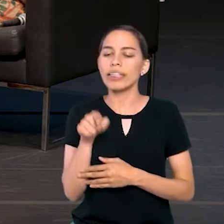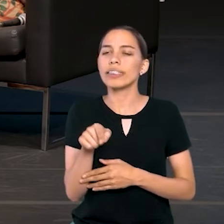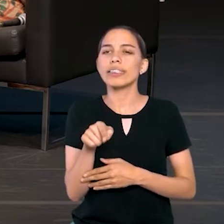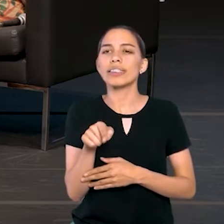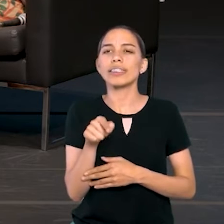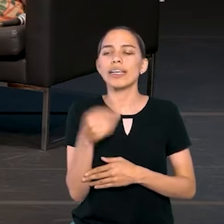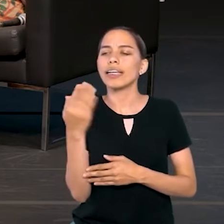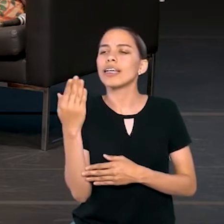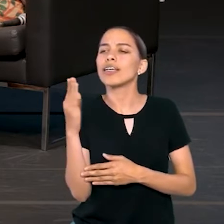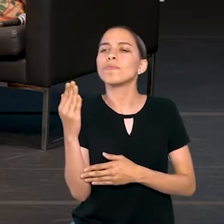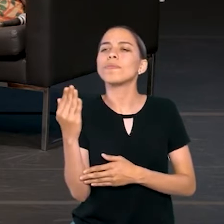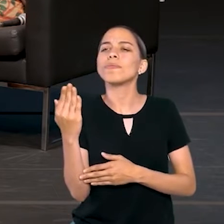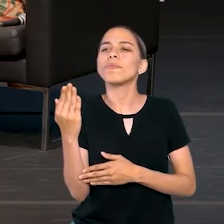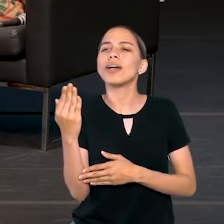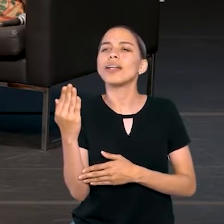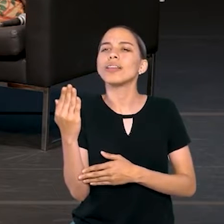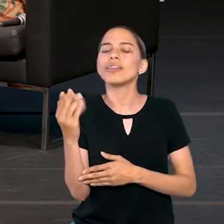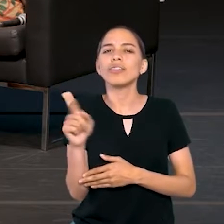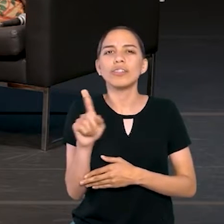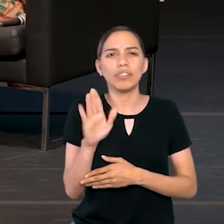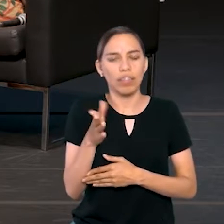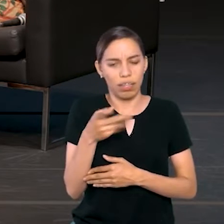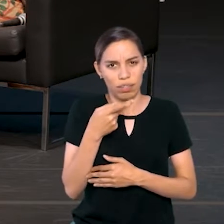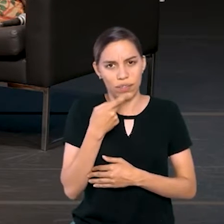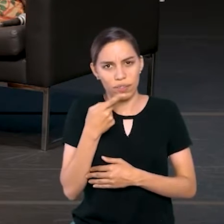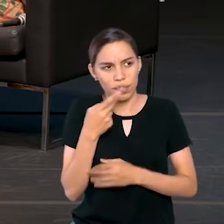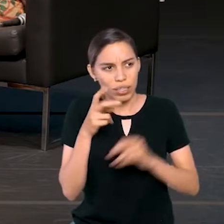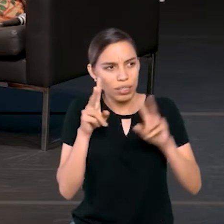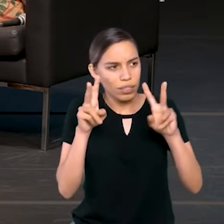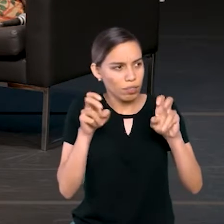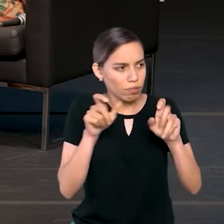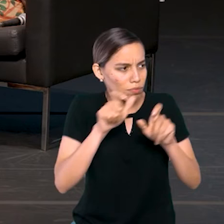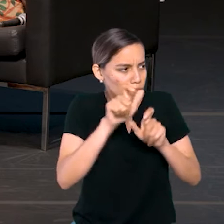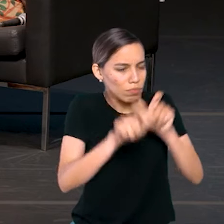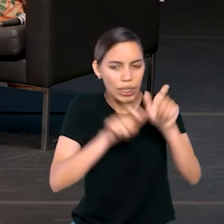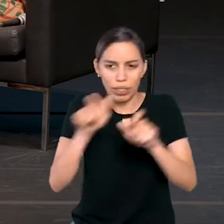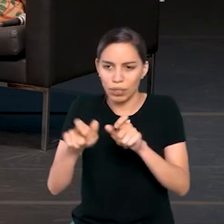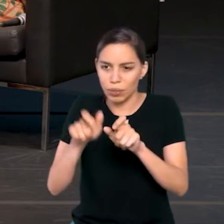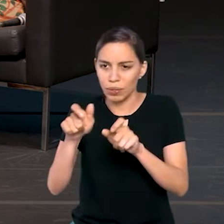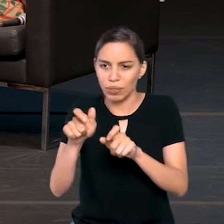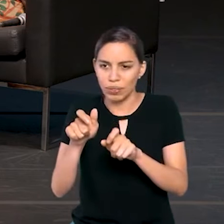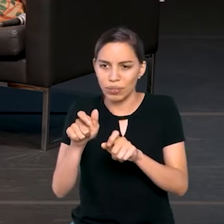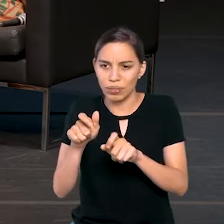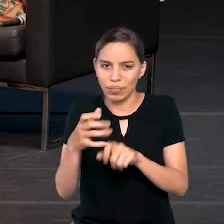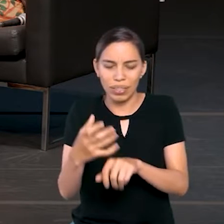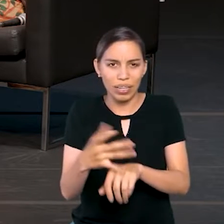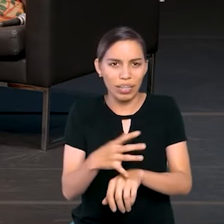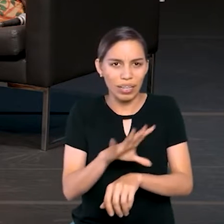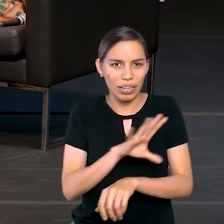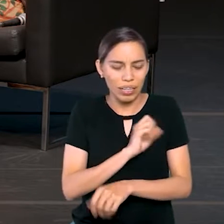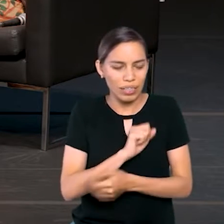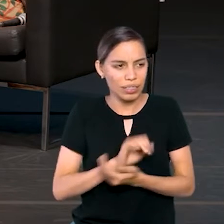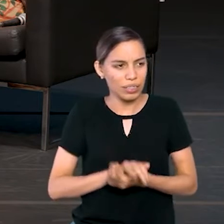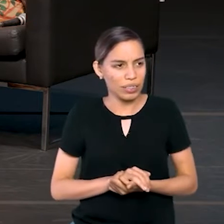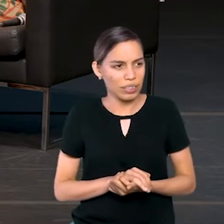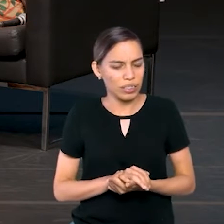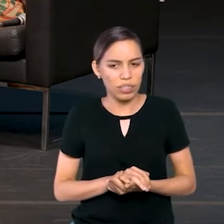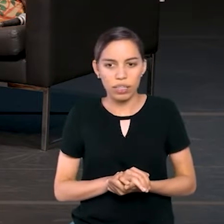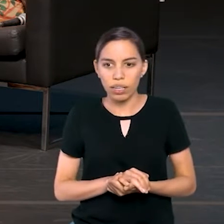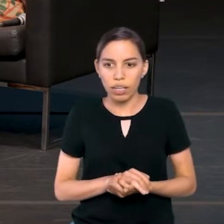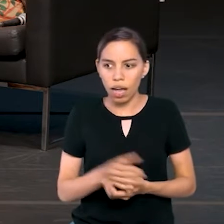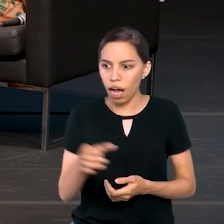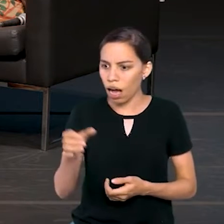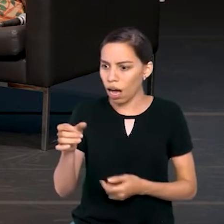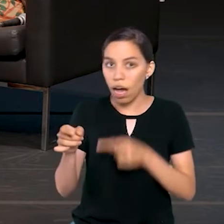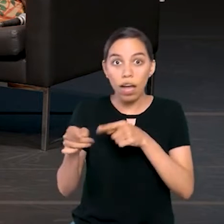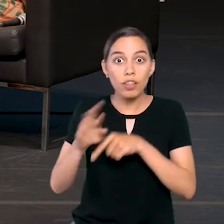esse espelhinho, já que nós estamos citando pessoas queridas e tudo, Olha,